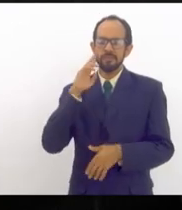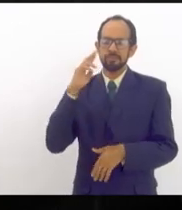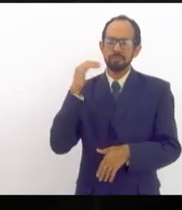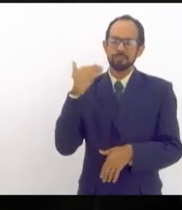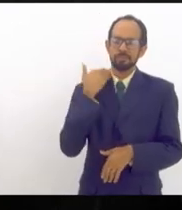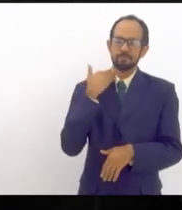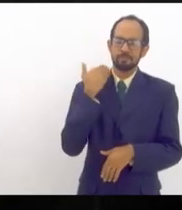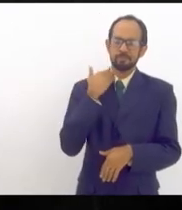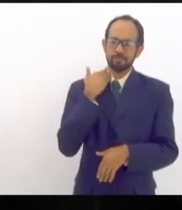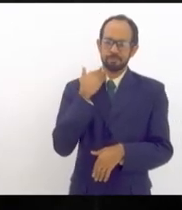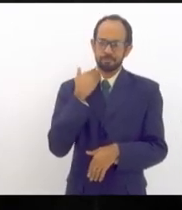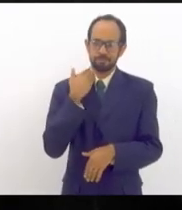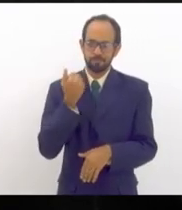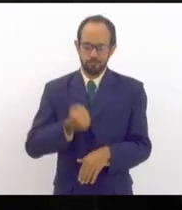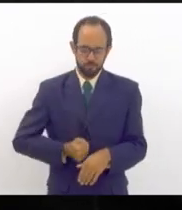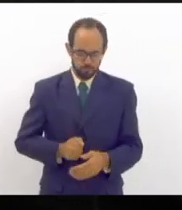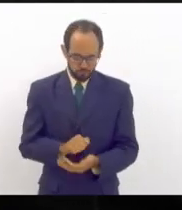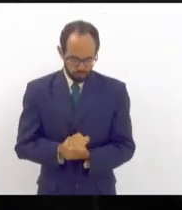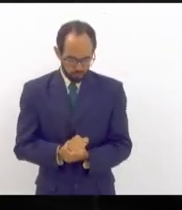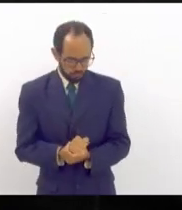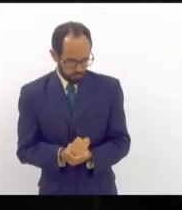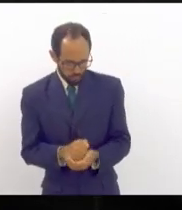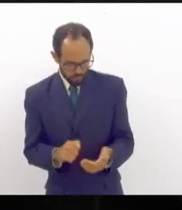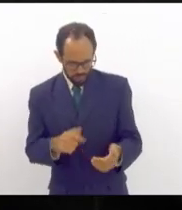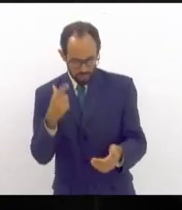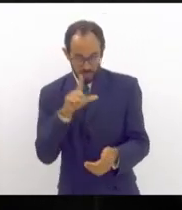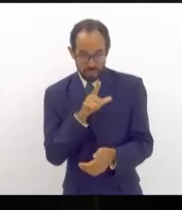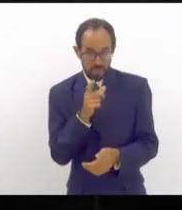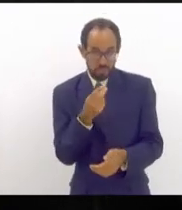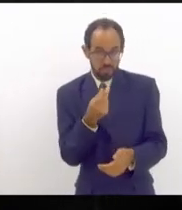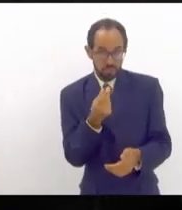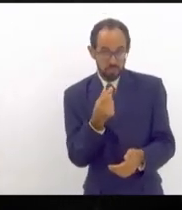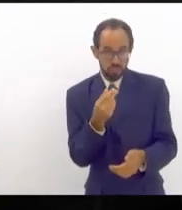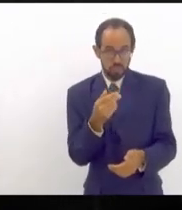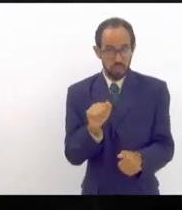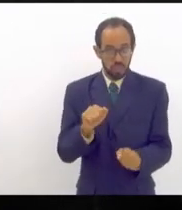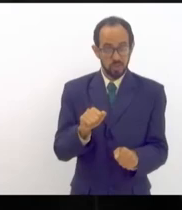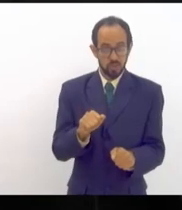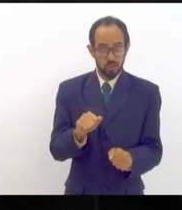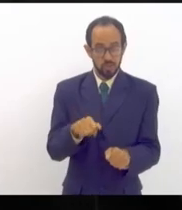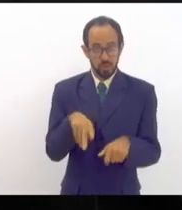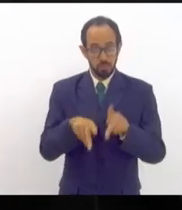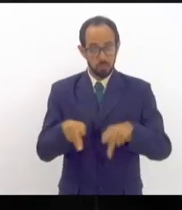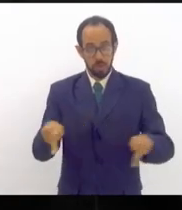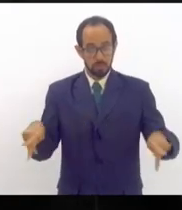dão completando do bolso da população